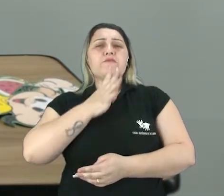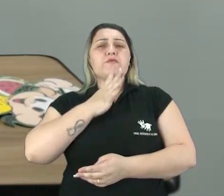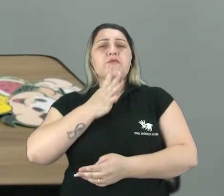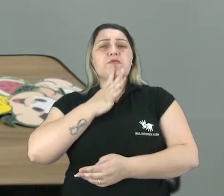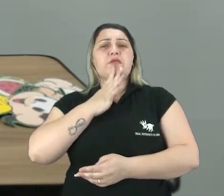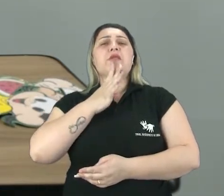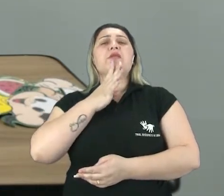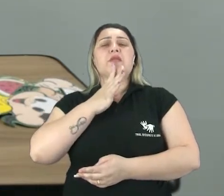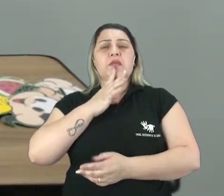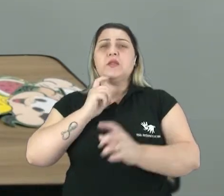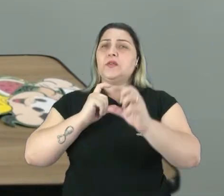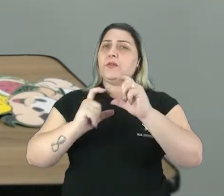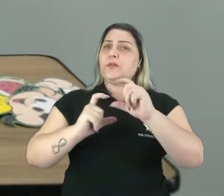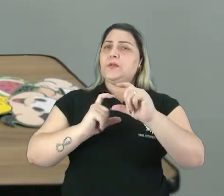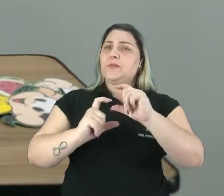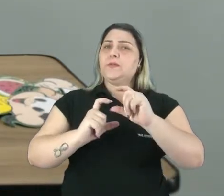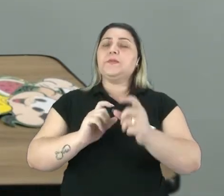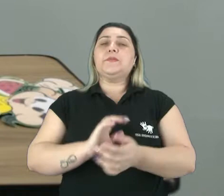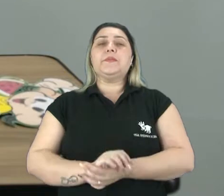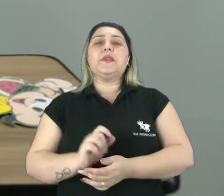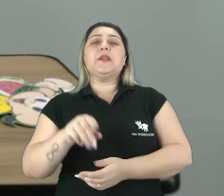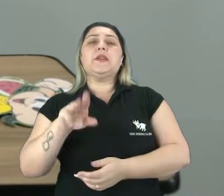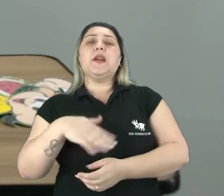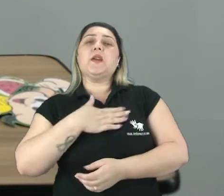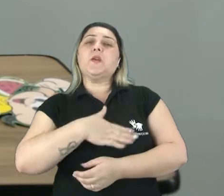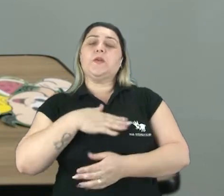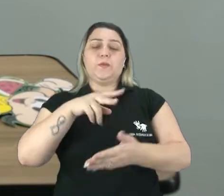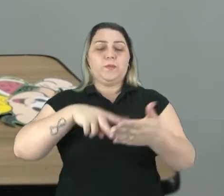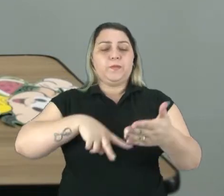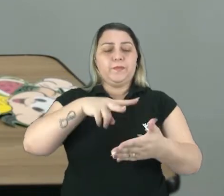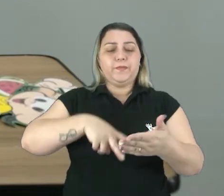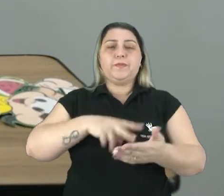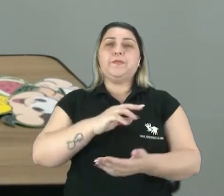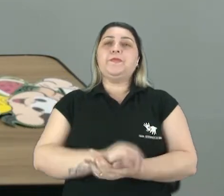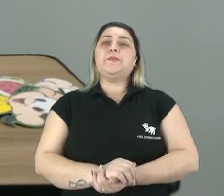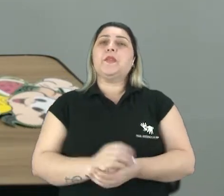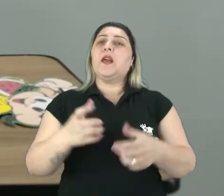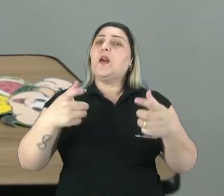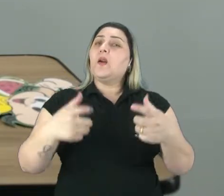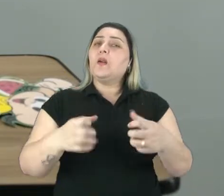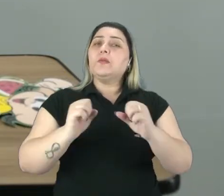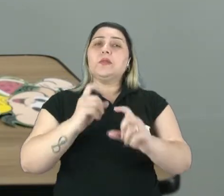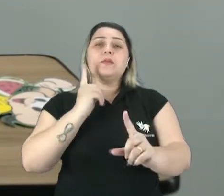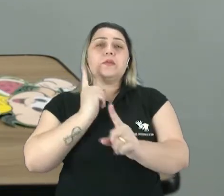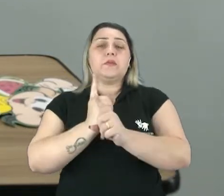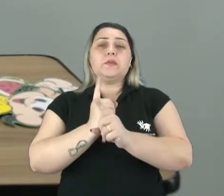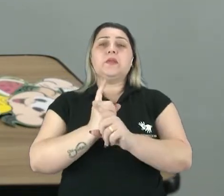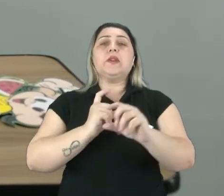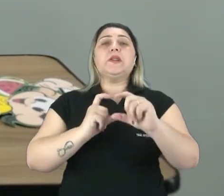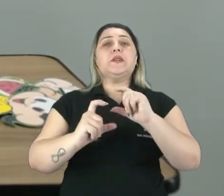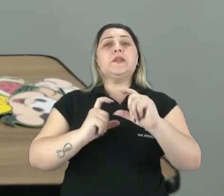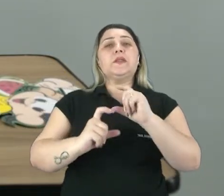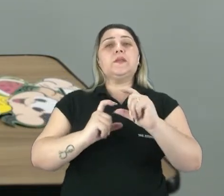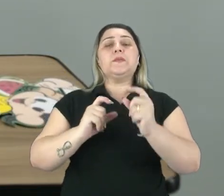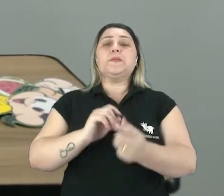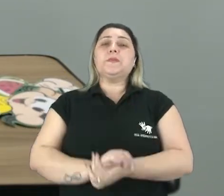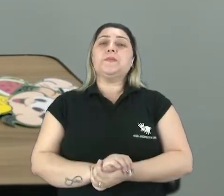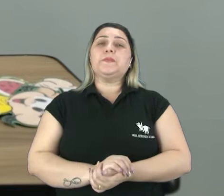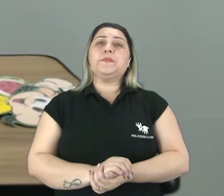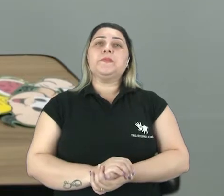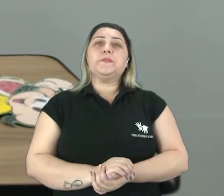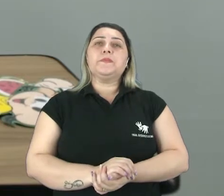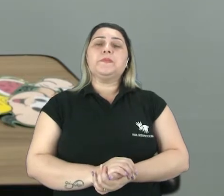em história em quadrinhos? Quem gosta de ler? Onde nós podemos encontrar essas